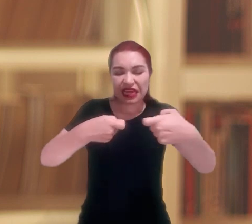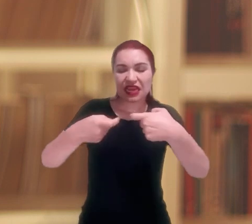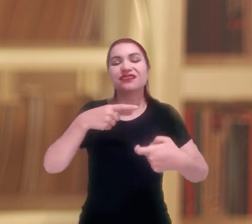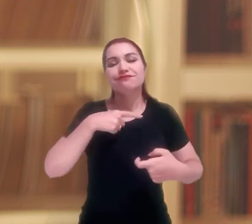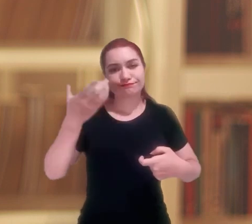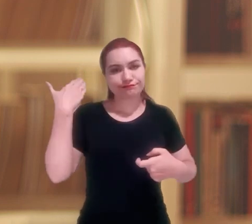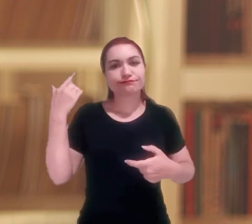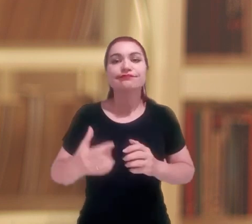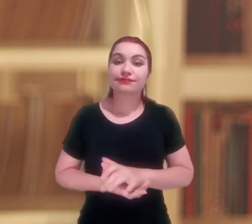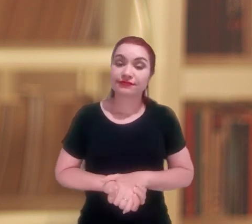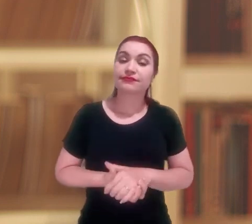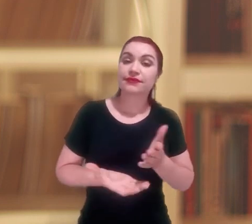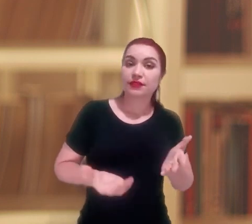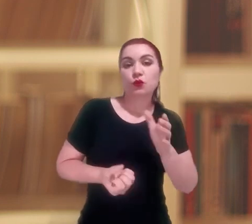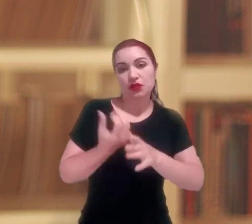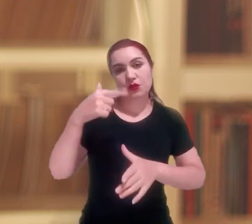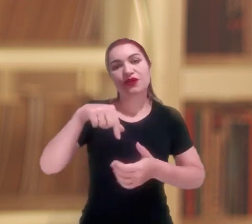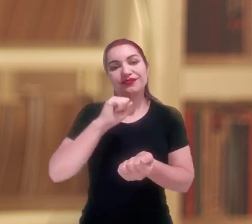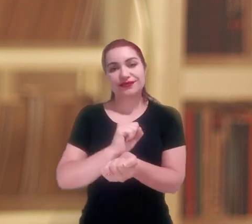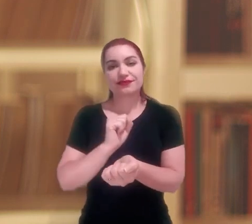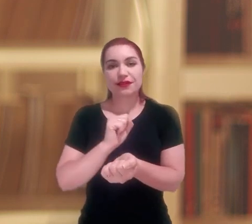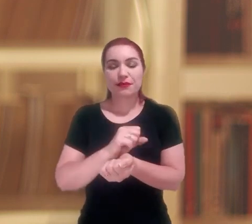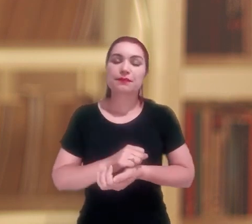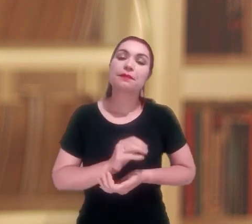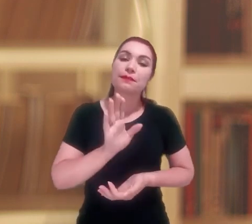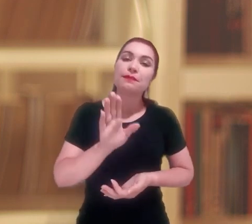discórdia, né? Então, assim que ela surgiu. Mas